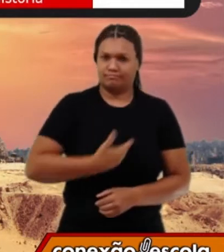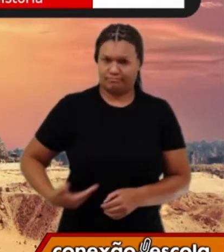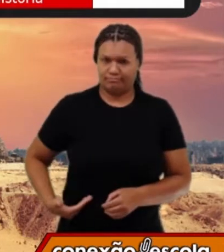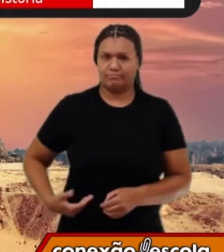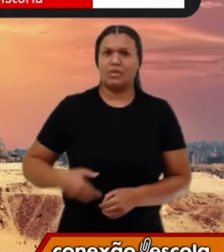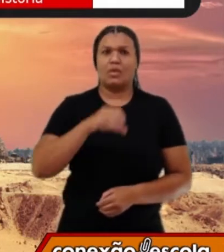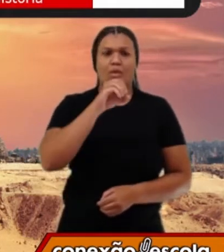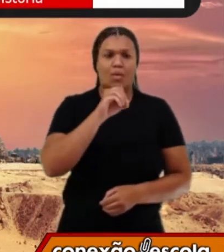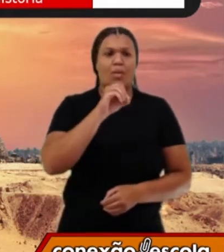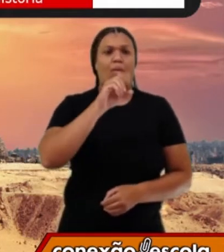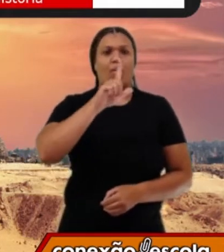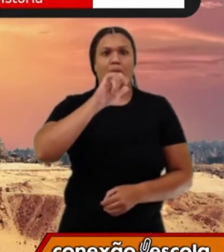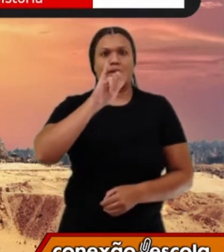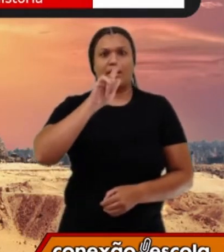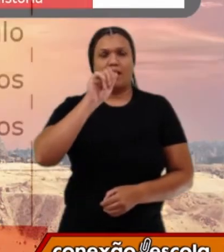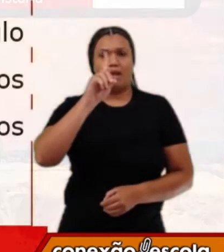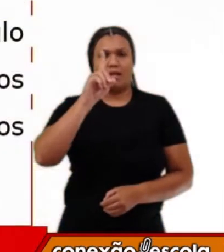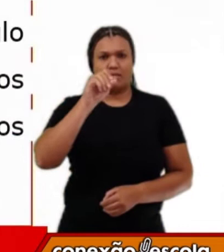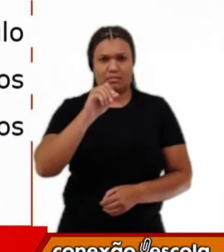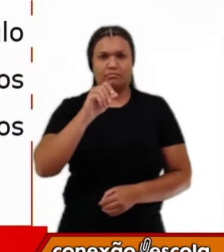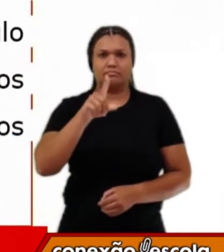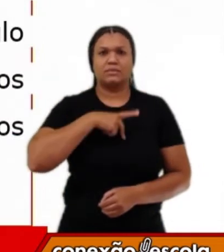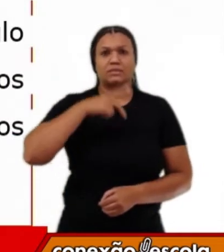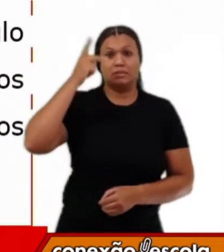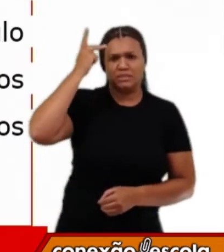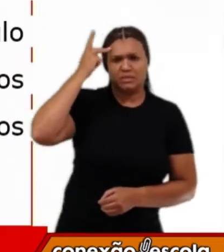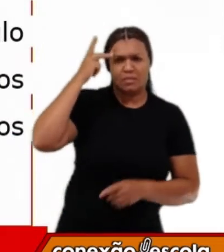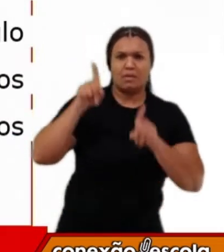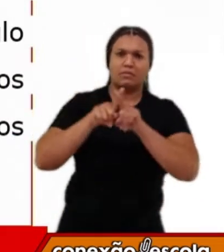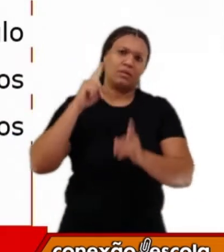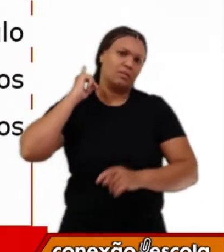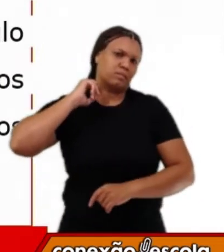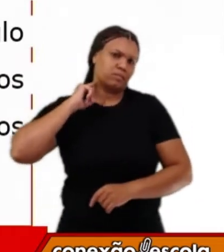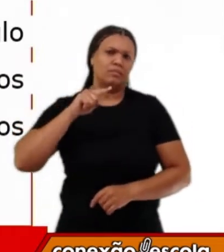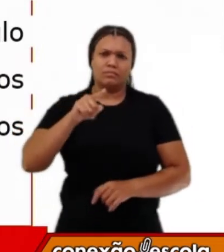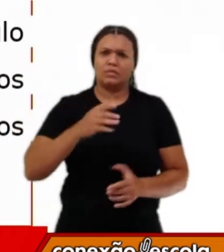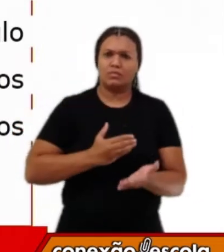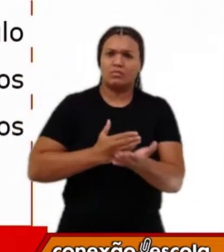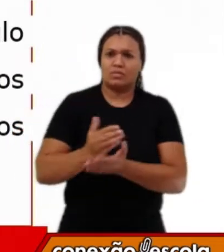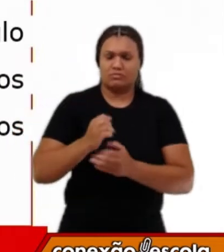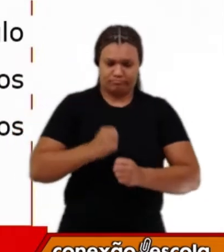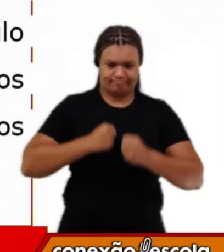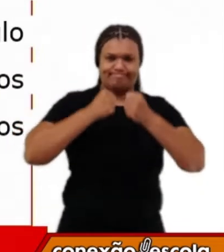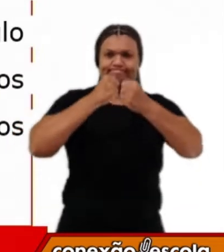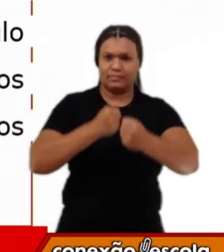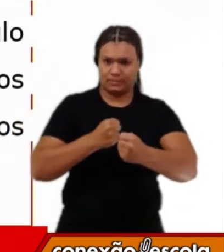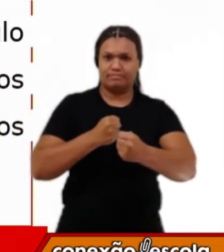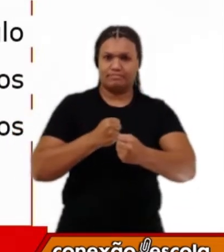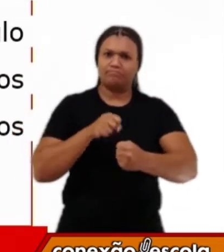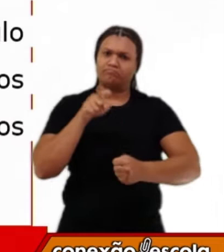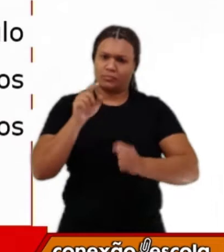elites agrárias de São Paulo e de Minas Gerais assumiram o poder. Os oligarcas eram adeptos